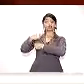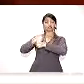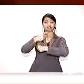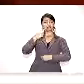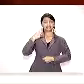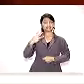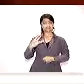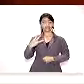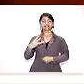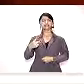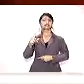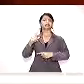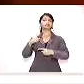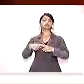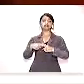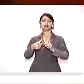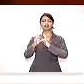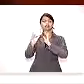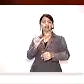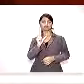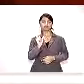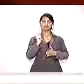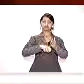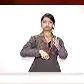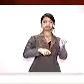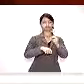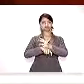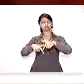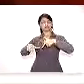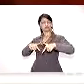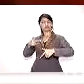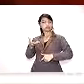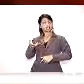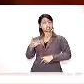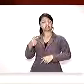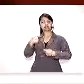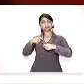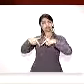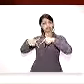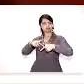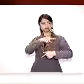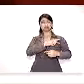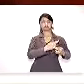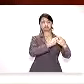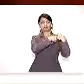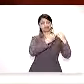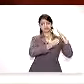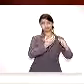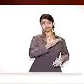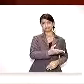2013 em razão de convênio celebrado objetivando serviço de urgência e emergência prestados pela entidade